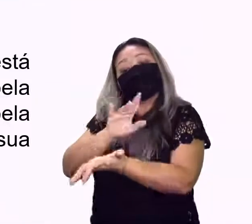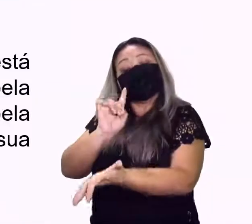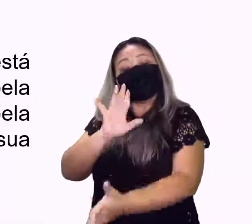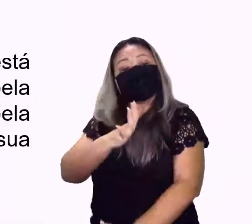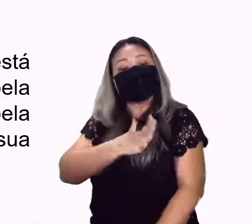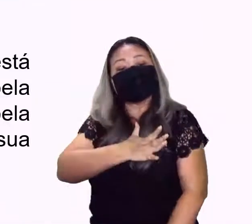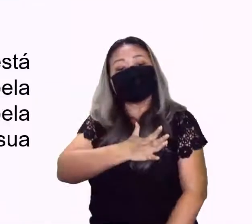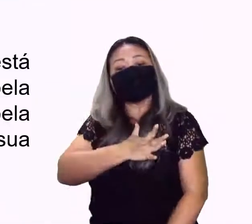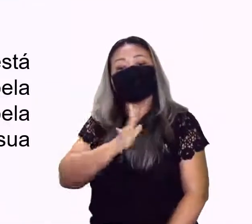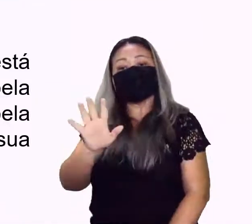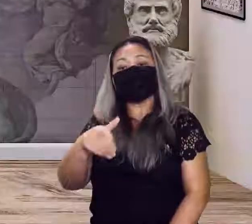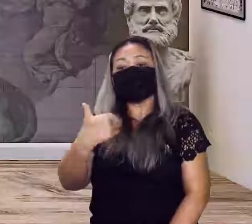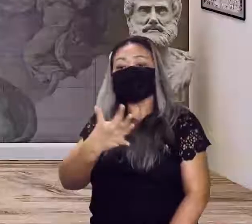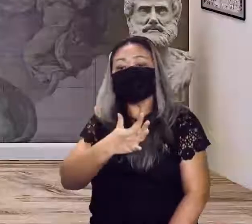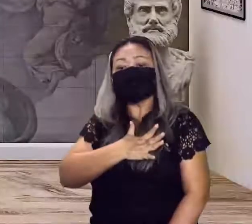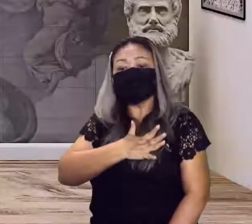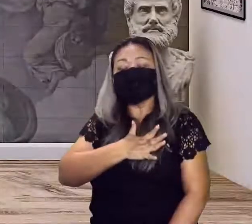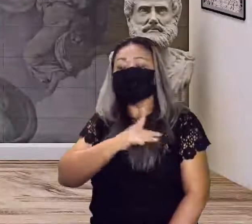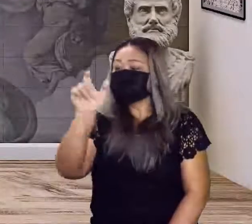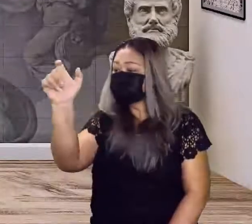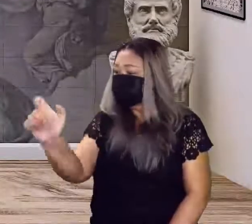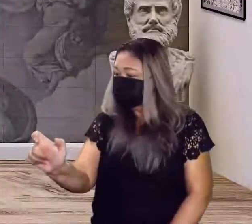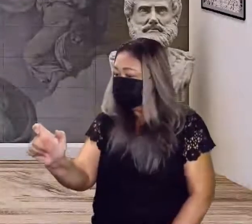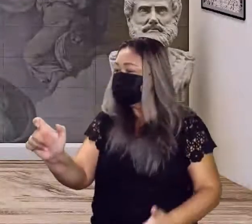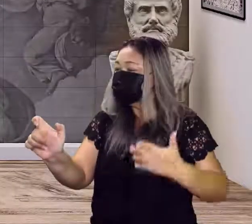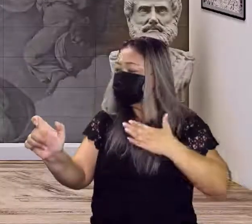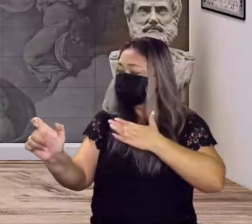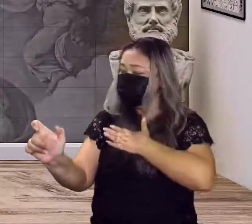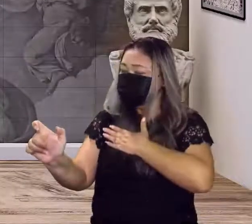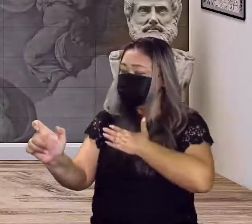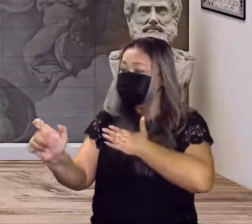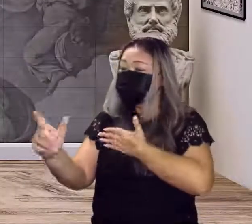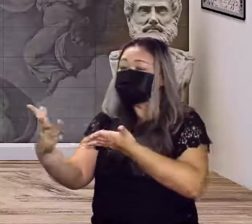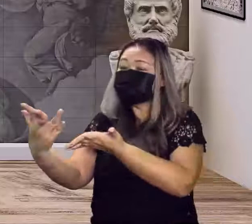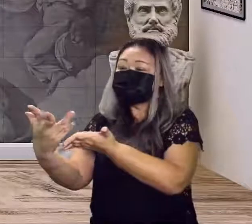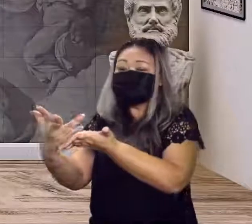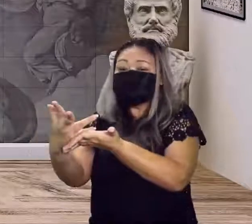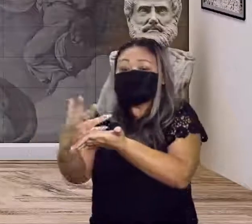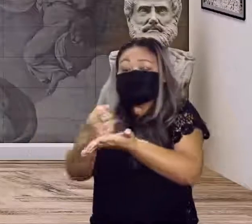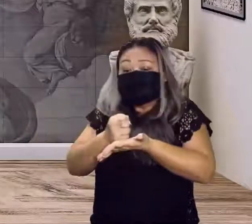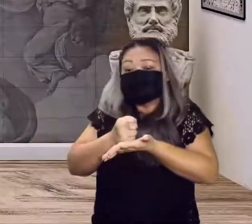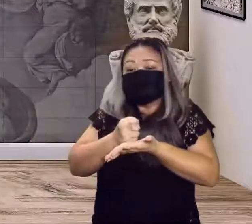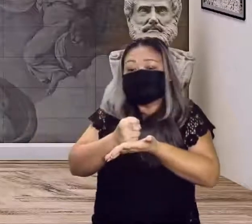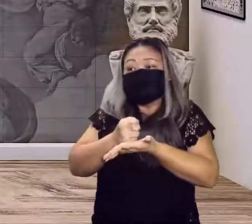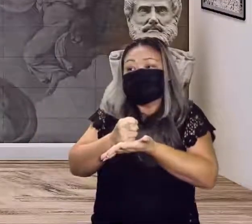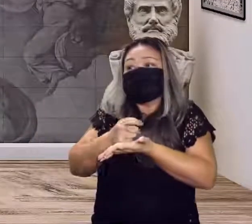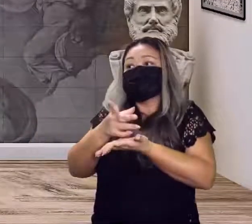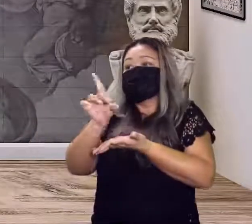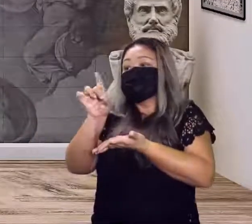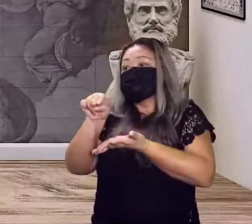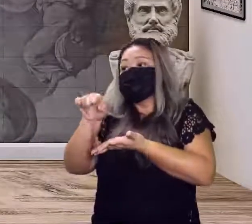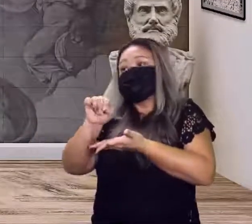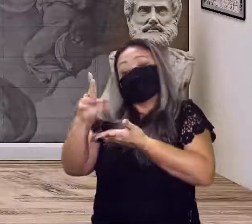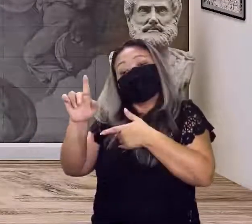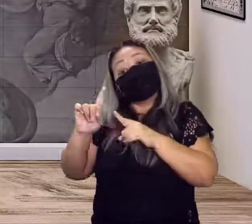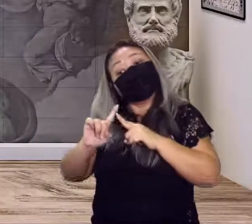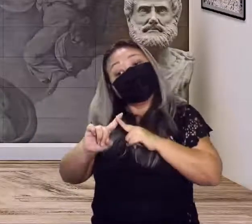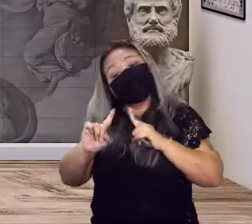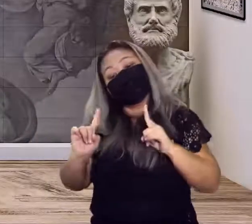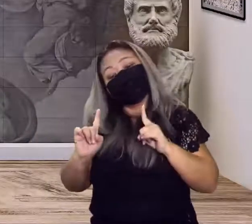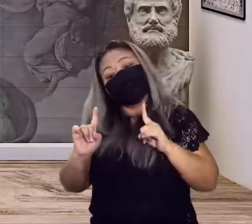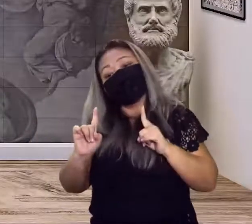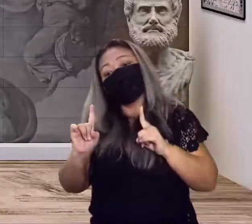ó, nesse sentido... Quando gostamos de outra pessoa, né, às vezes quer ter posse dela, quer ter dono. Infelizmente,